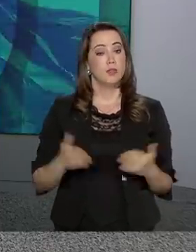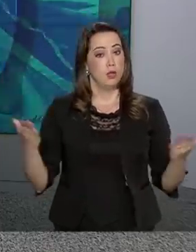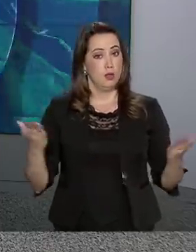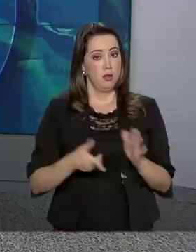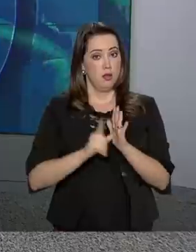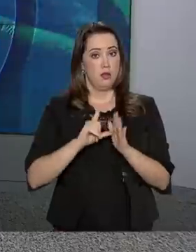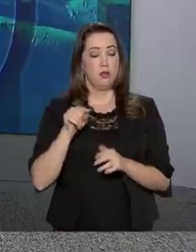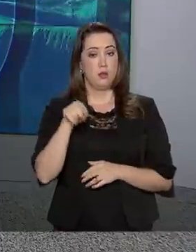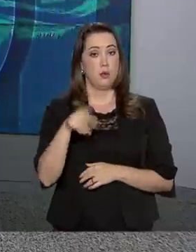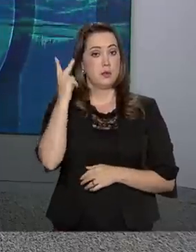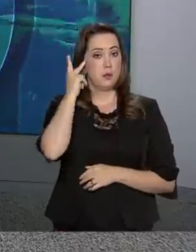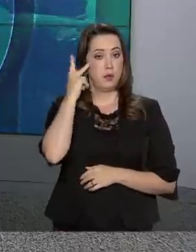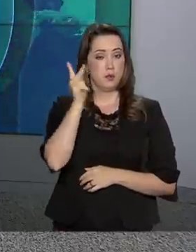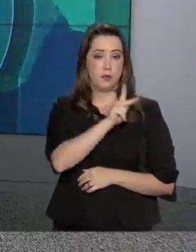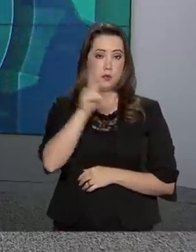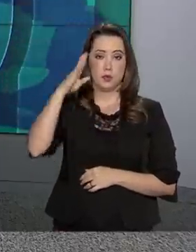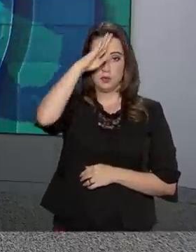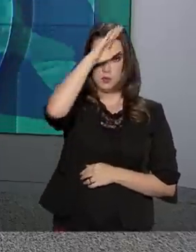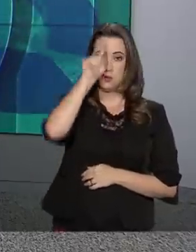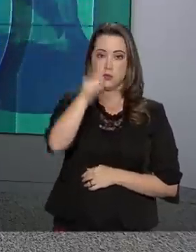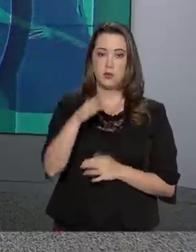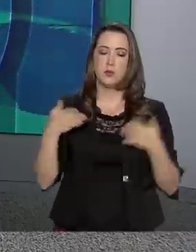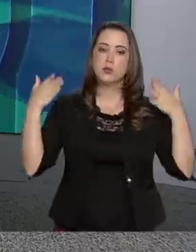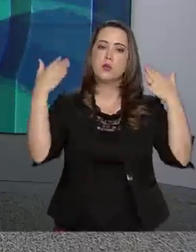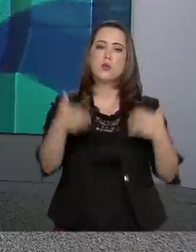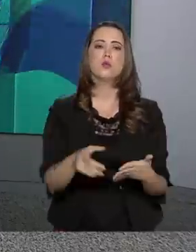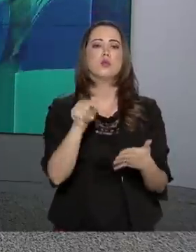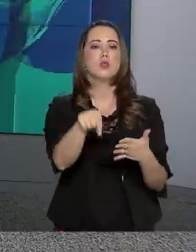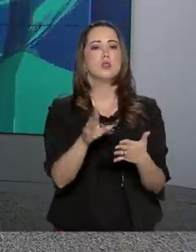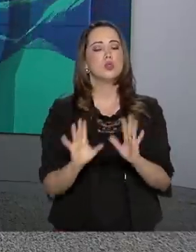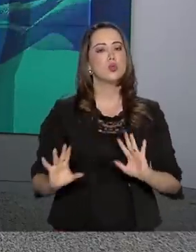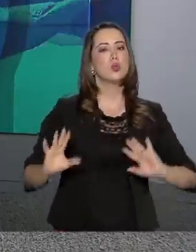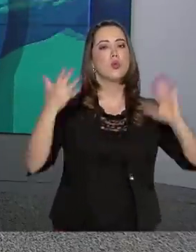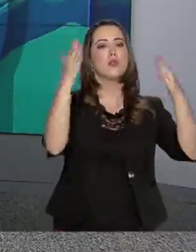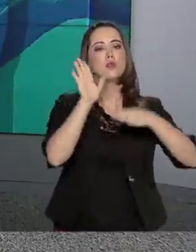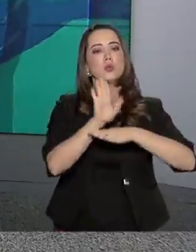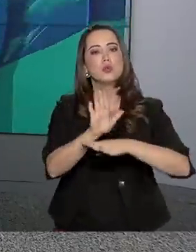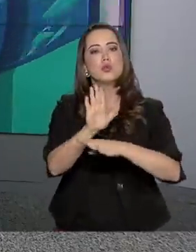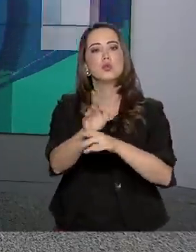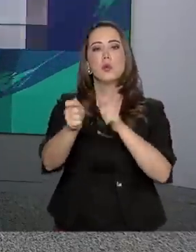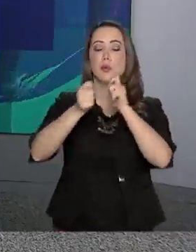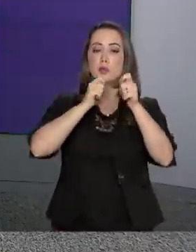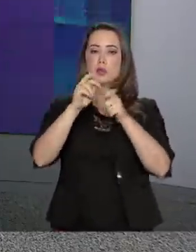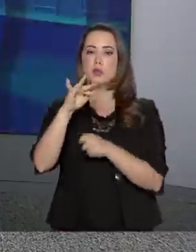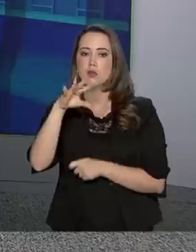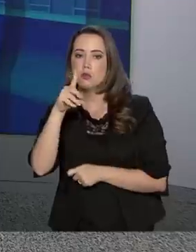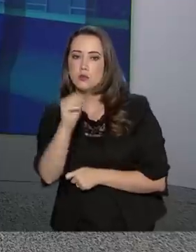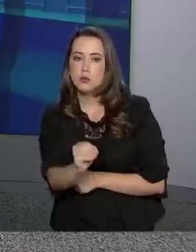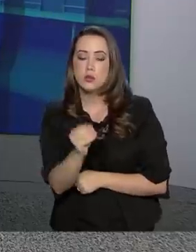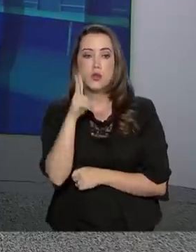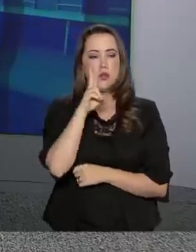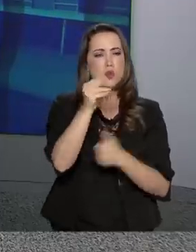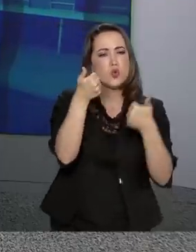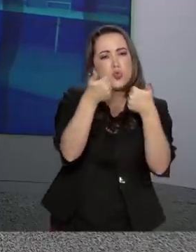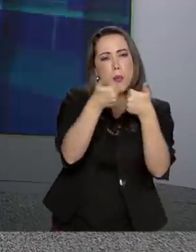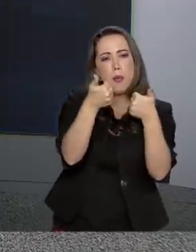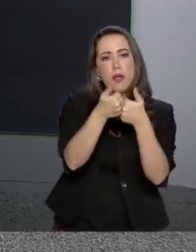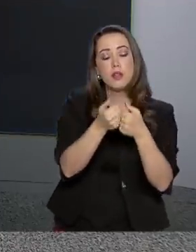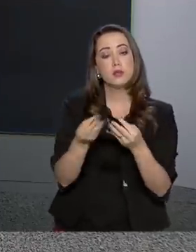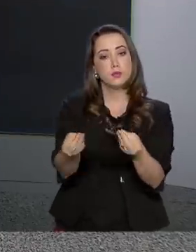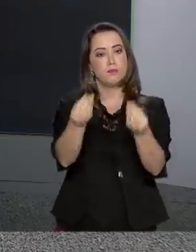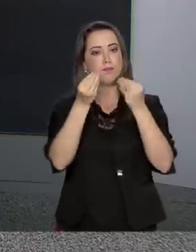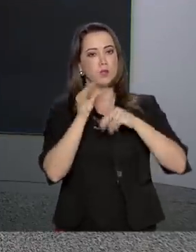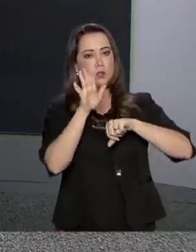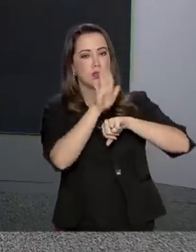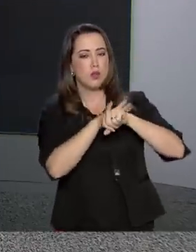agora há pouco, ainda em São Paulo, o presidente Jair Bolsonaro participou de um evento beneficente. O repórter Ricardo Ferraz acompanhou e traz